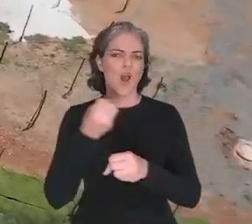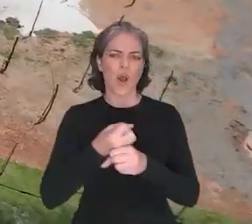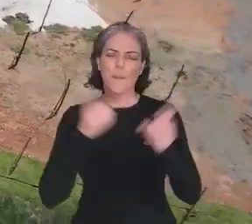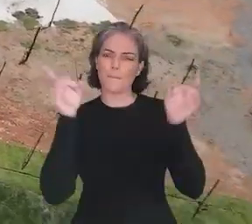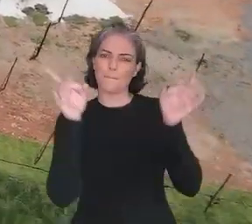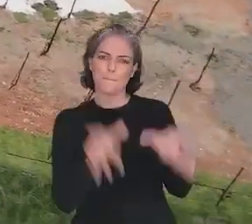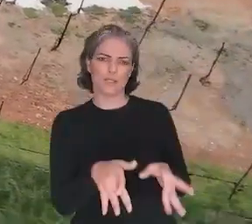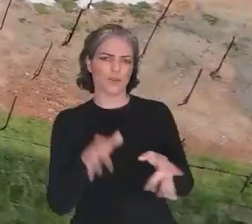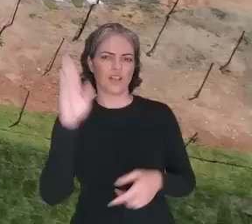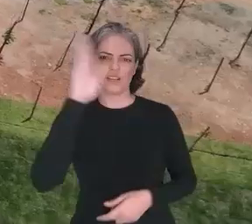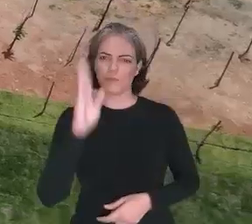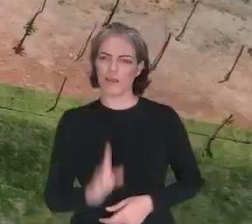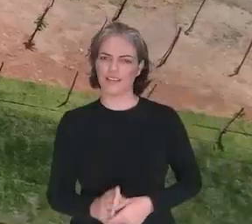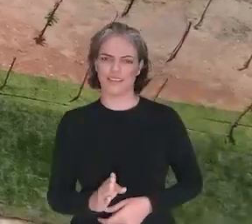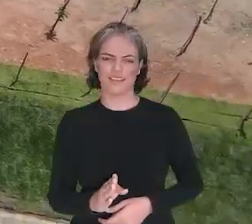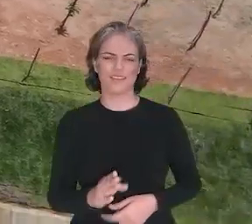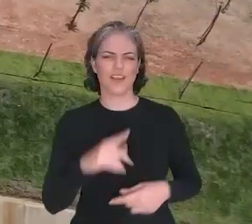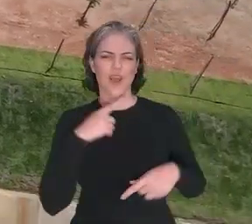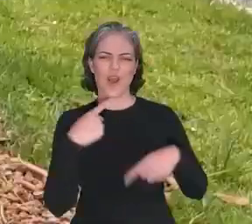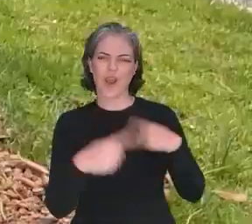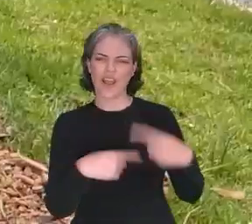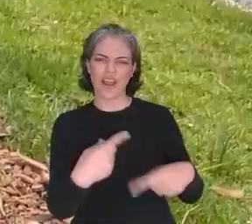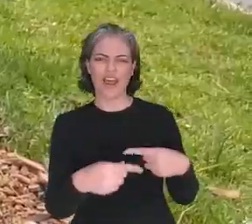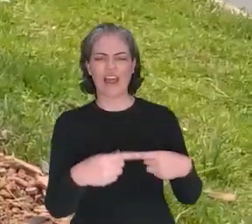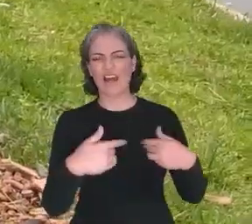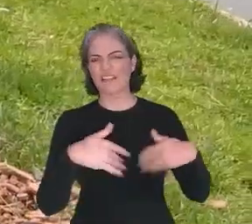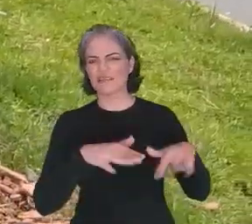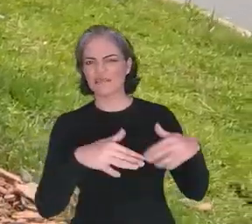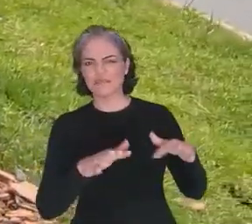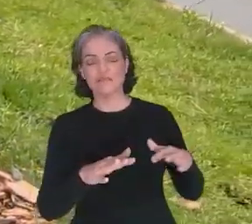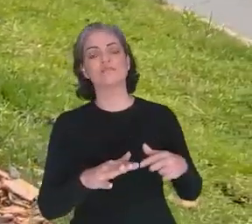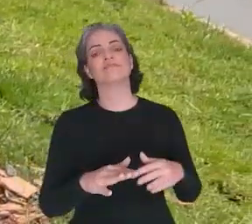foram iniciadas no nosso país e que foram deixadas para lá, que foram